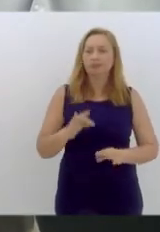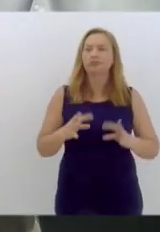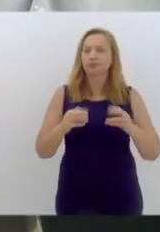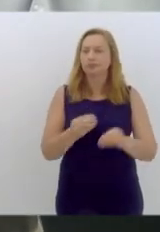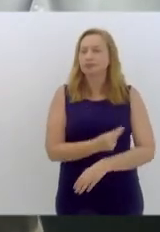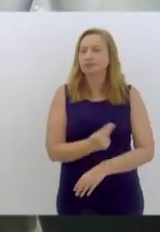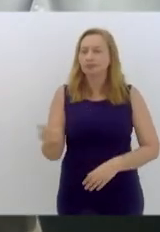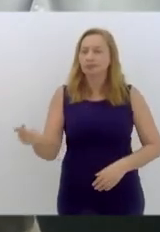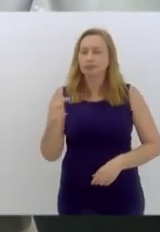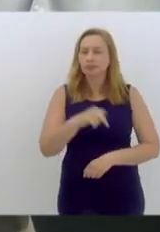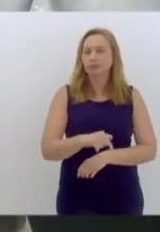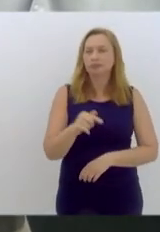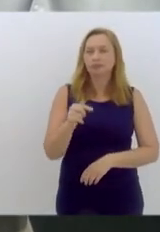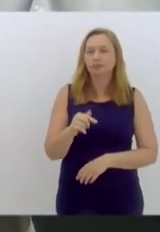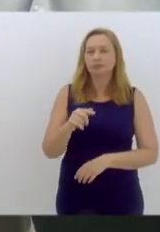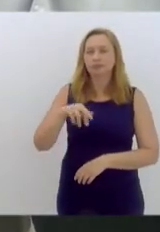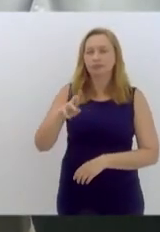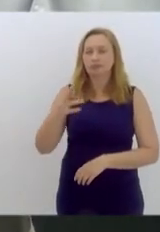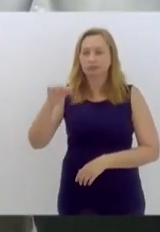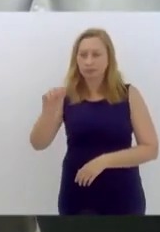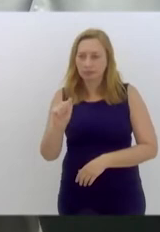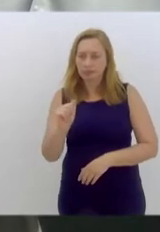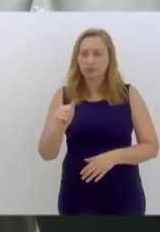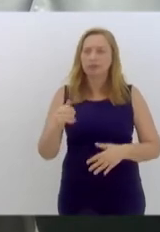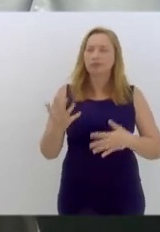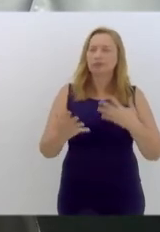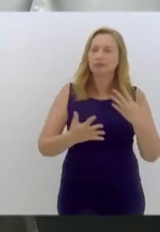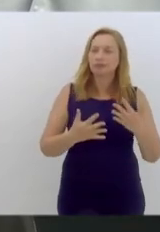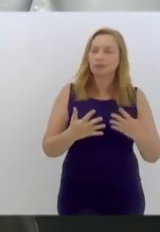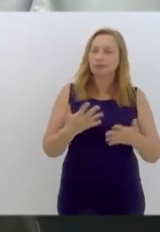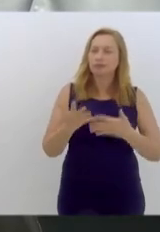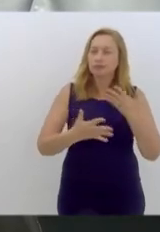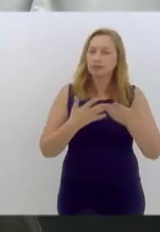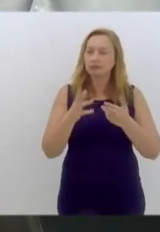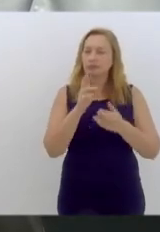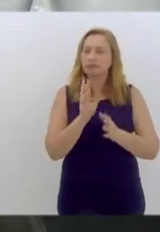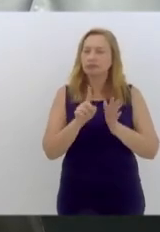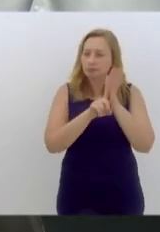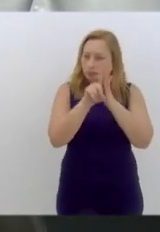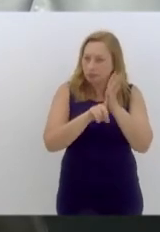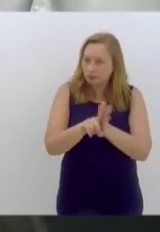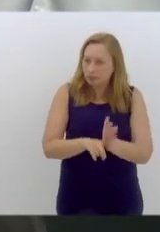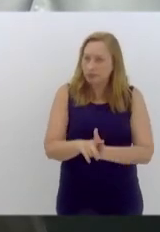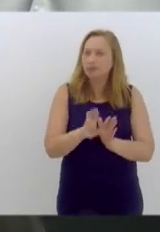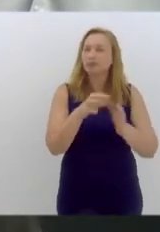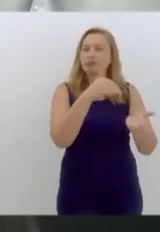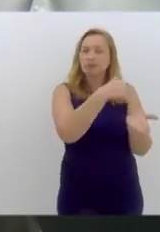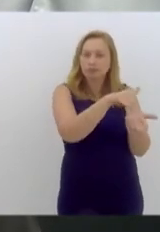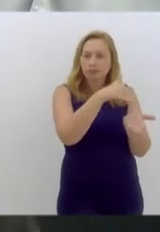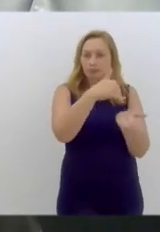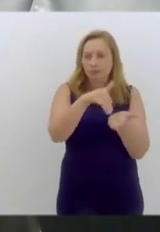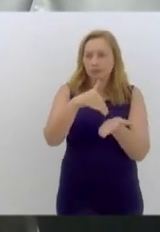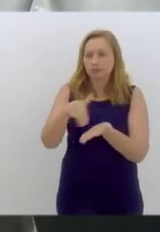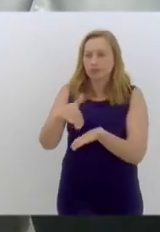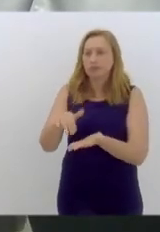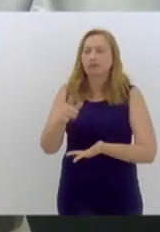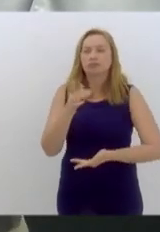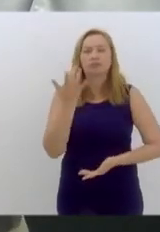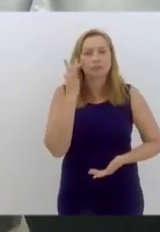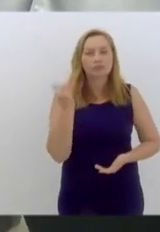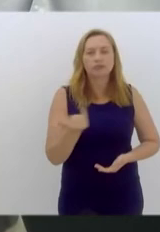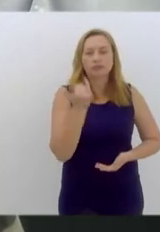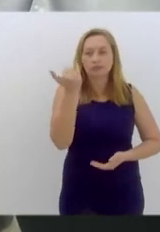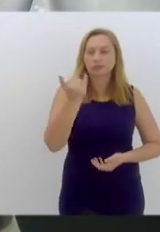daqui, doutora Marília, muito ricos, também quais análises procedidas pelas secretarias, né? Acho que foi